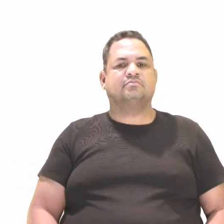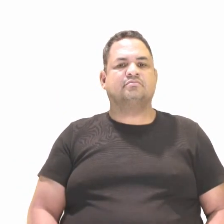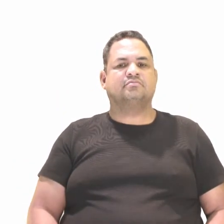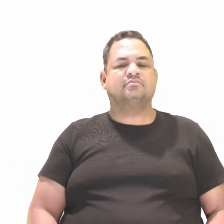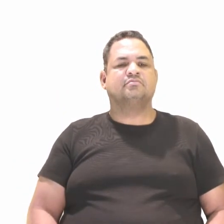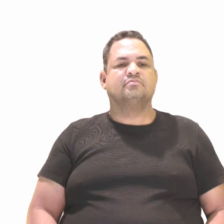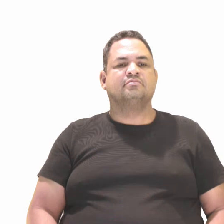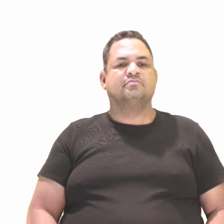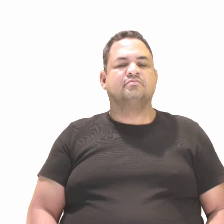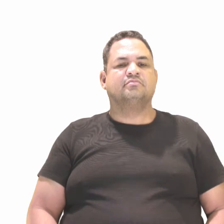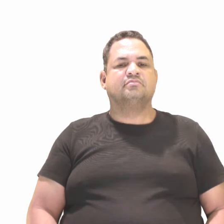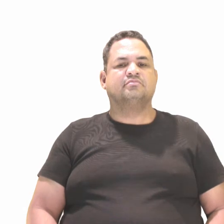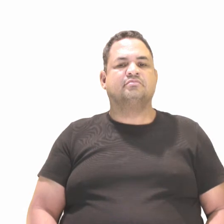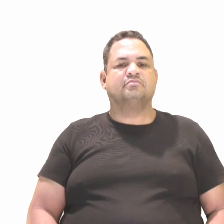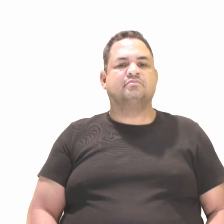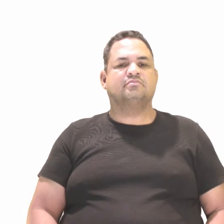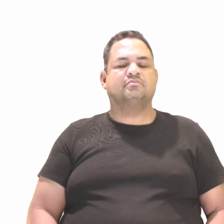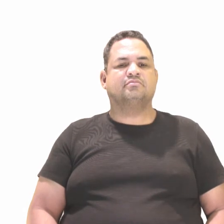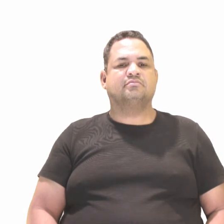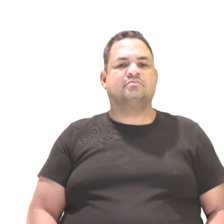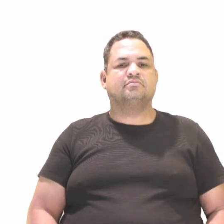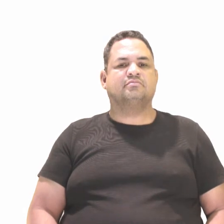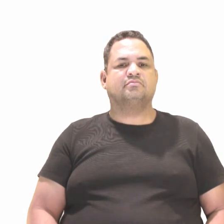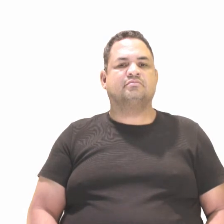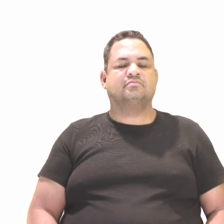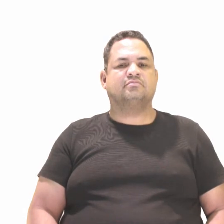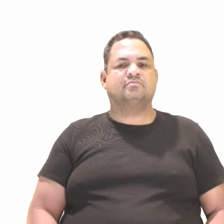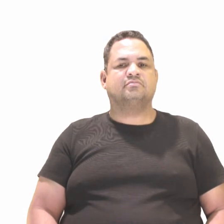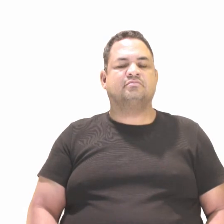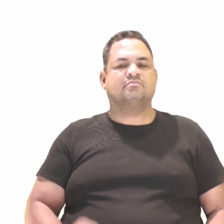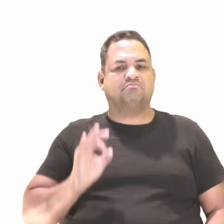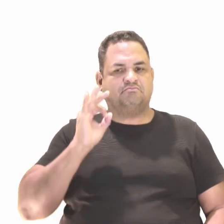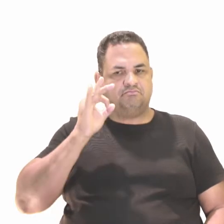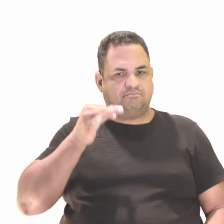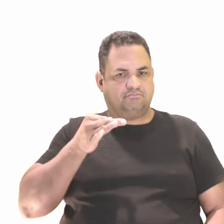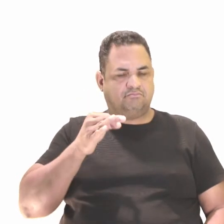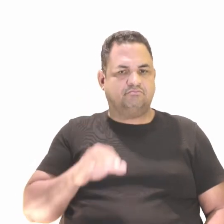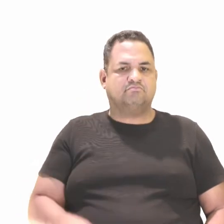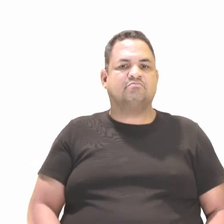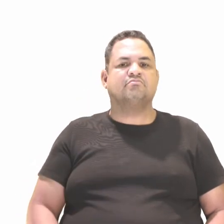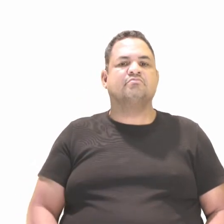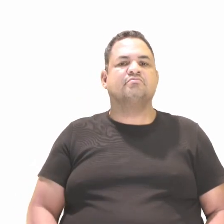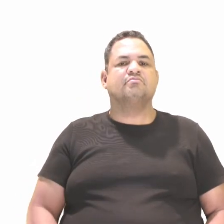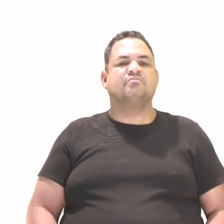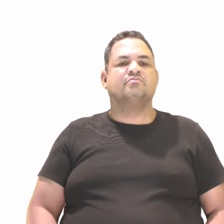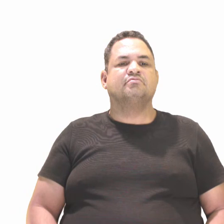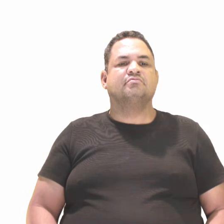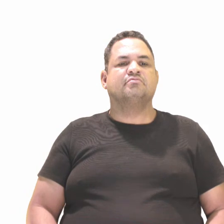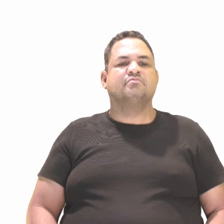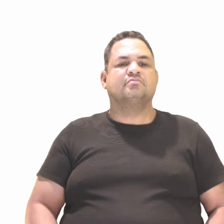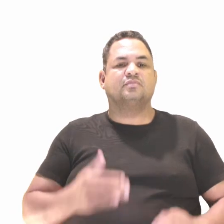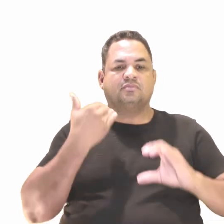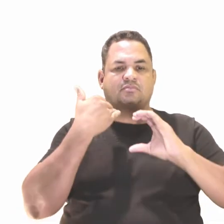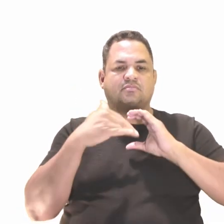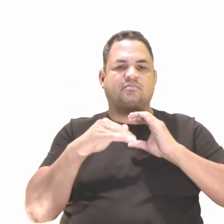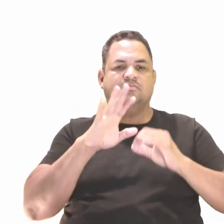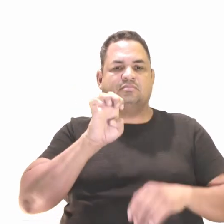Correta, true, a gente viu isso, está convidando a Sara, o e-mail é destinado a ela. No